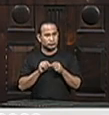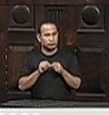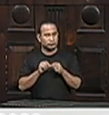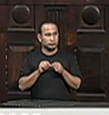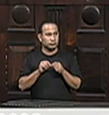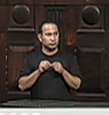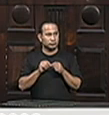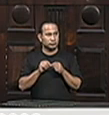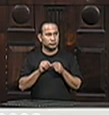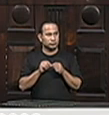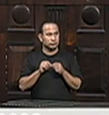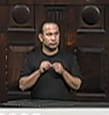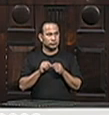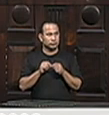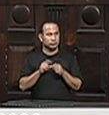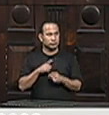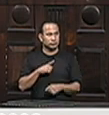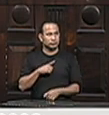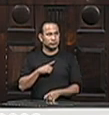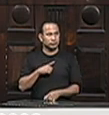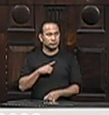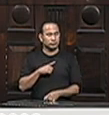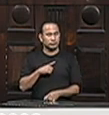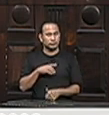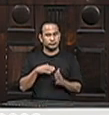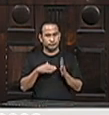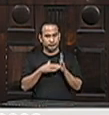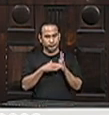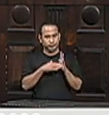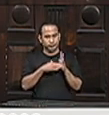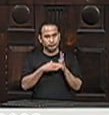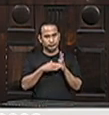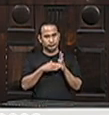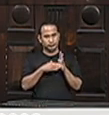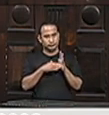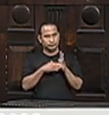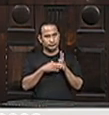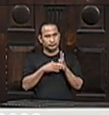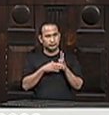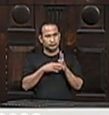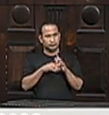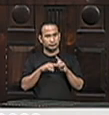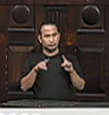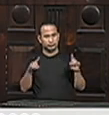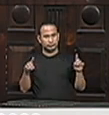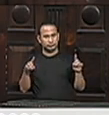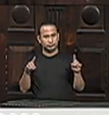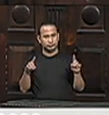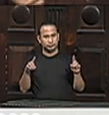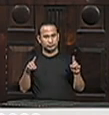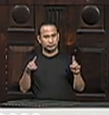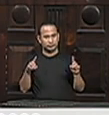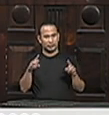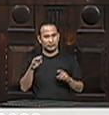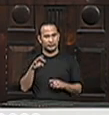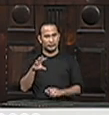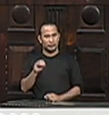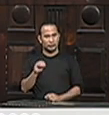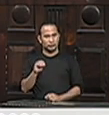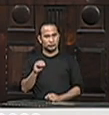esta denúncia feita pelo deputado Eliomar Coelho para trazer outra denúncia e, ao mesmo tempo,